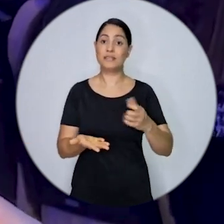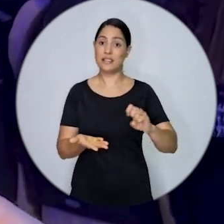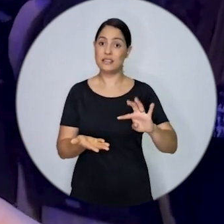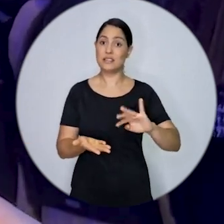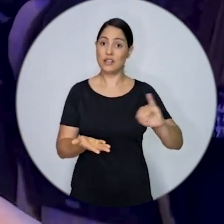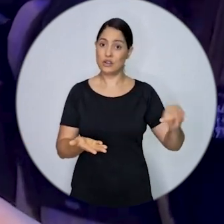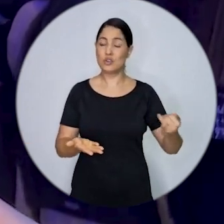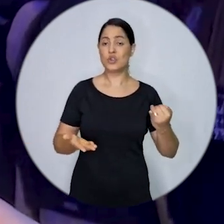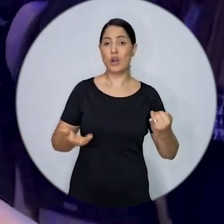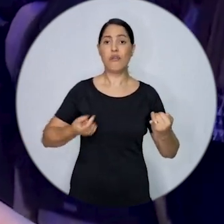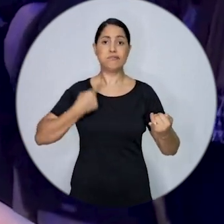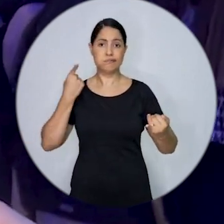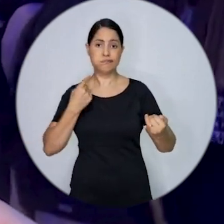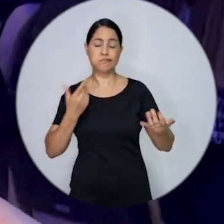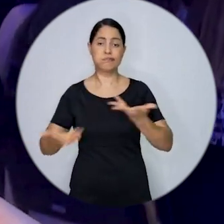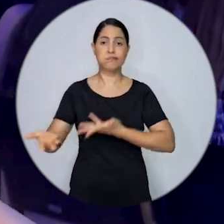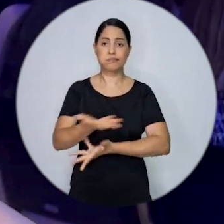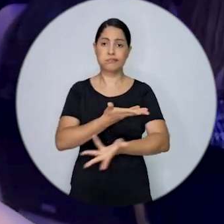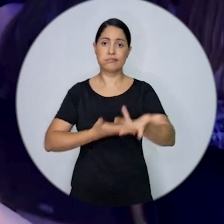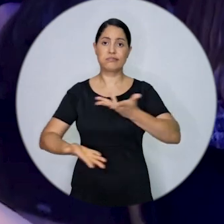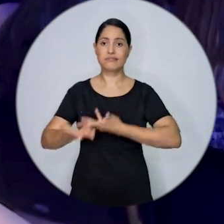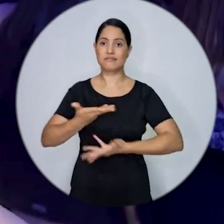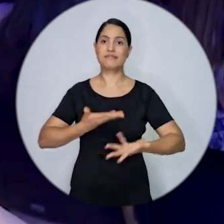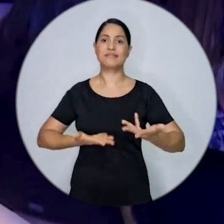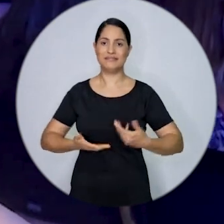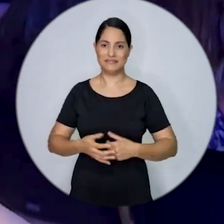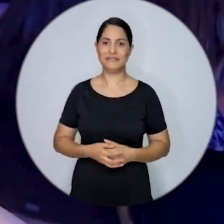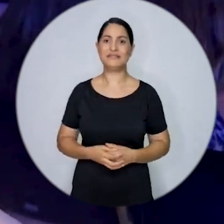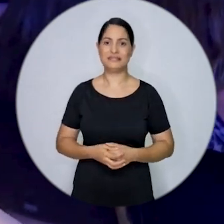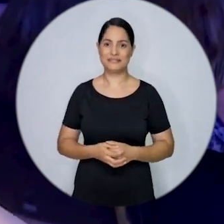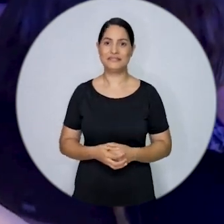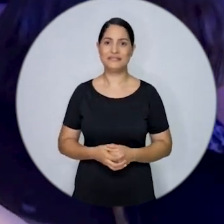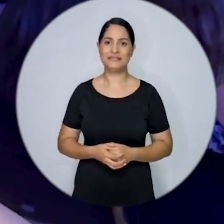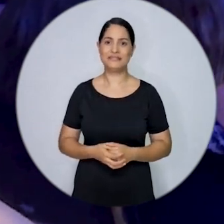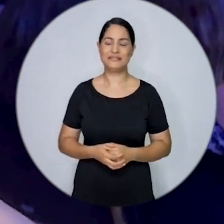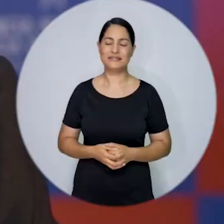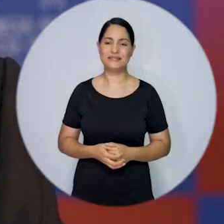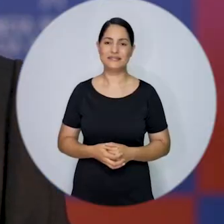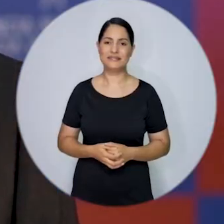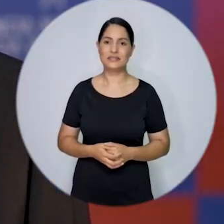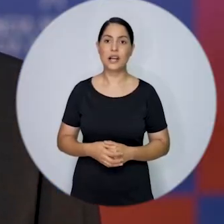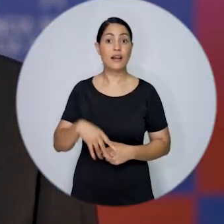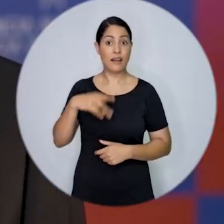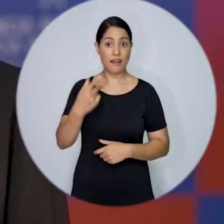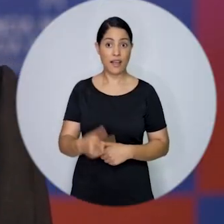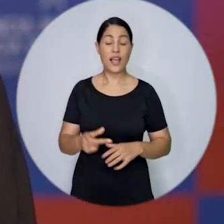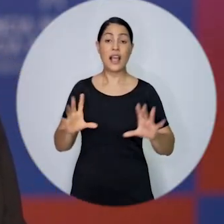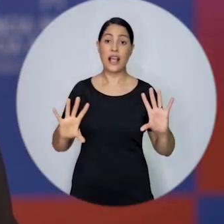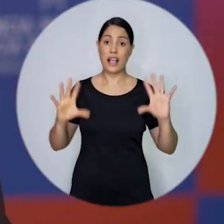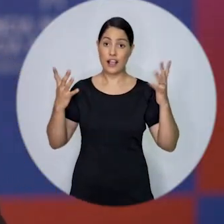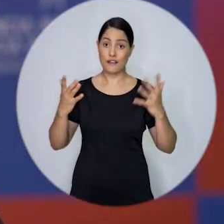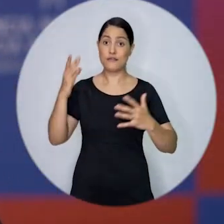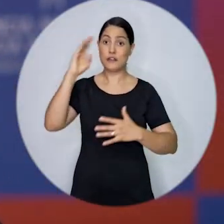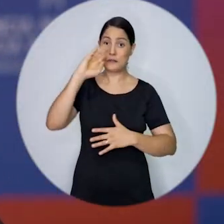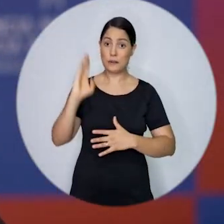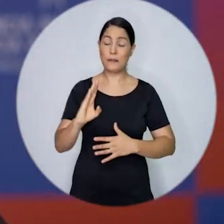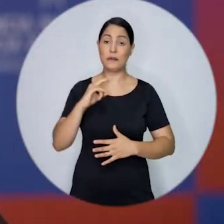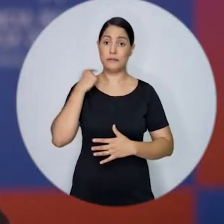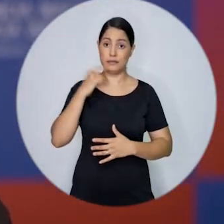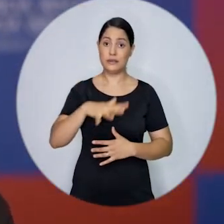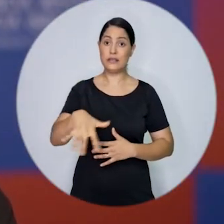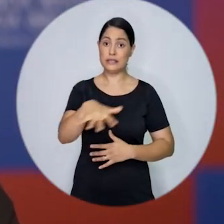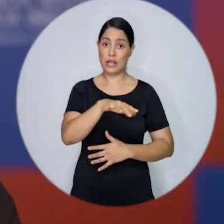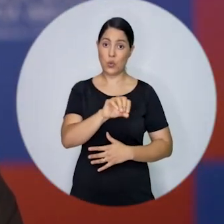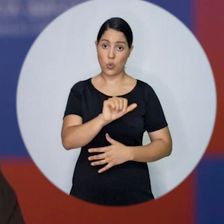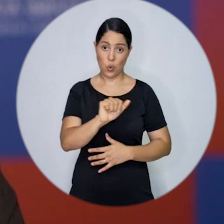interlocução entre o tribunal e os anseios da OAB e da advocacia como classe. Essa Conferência Nacional da